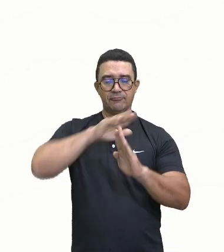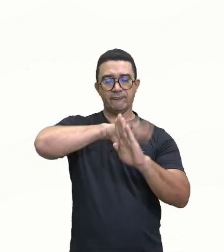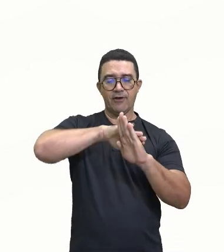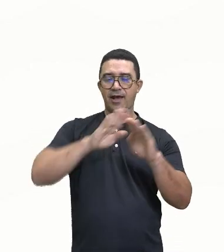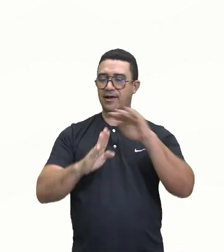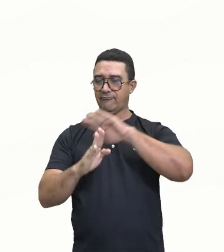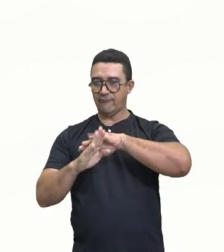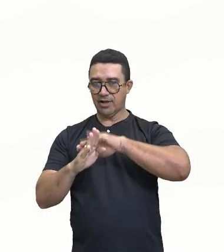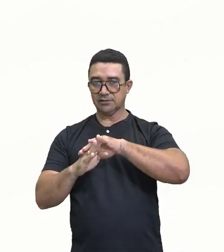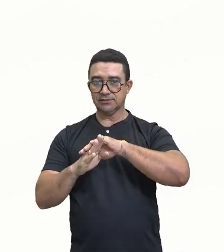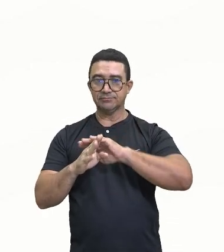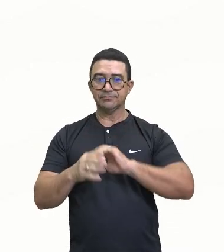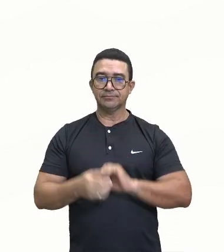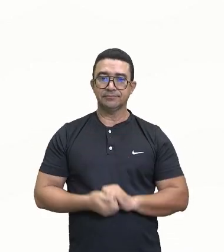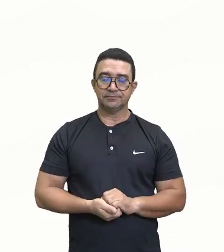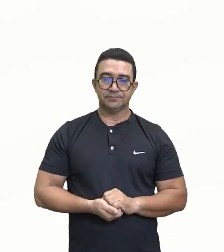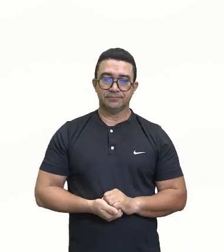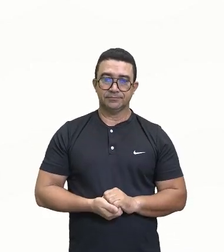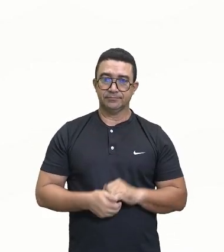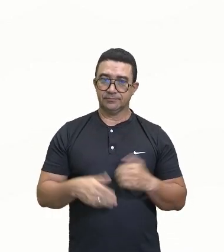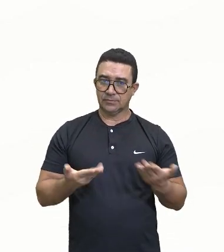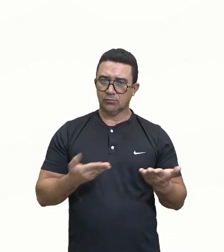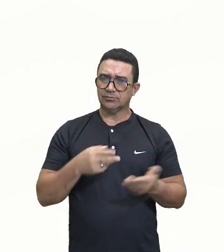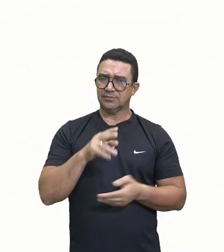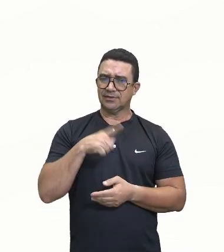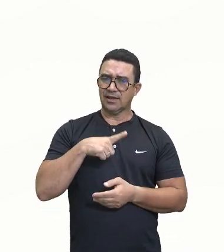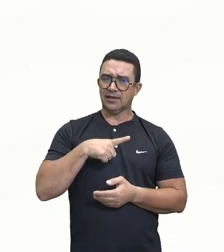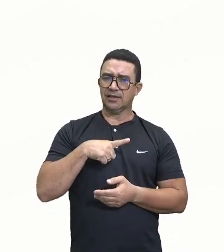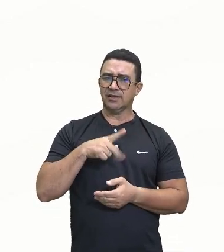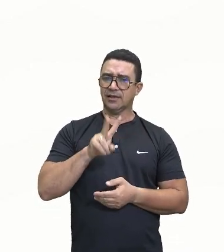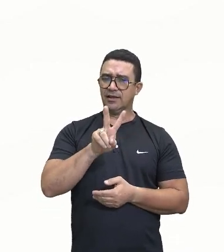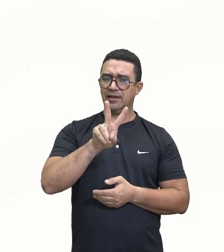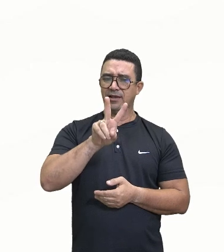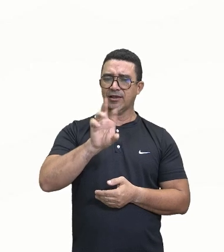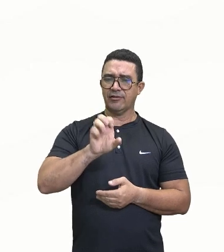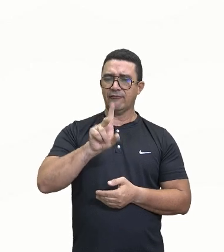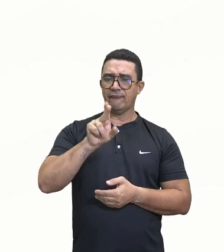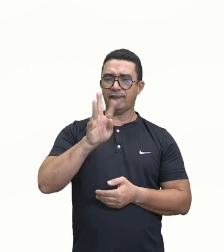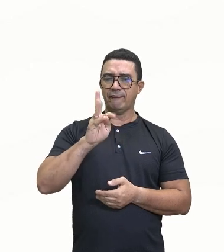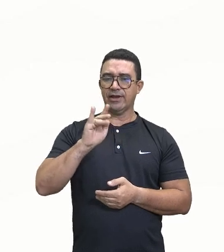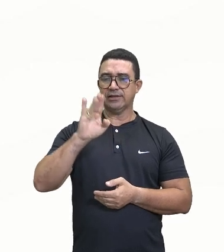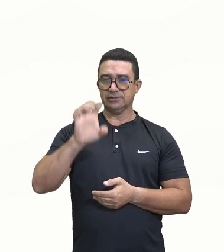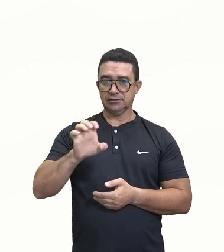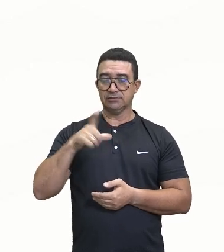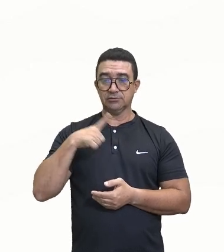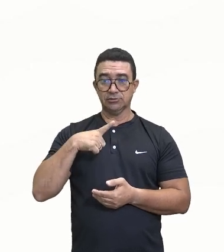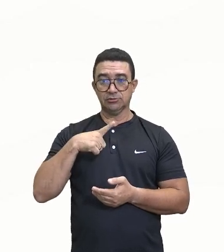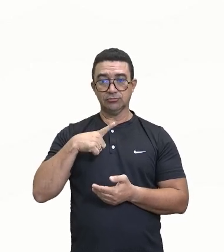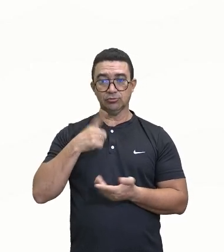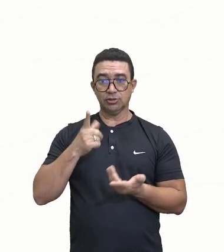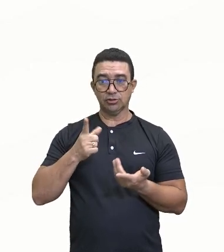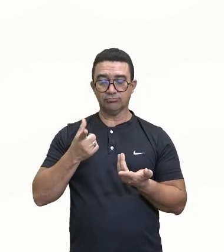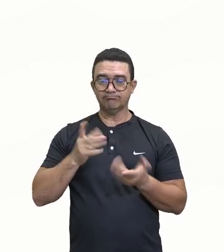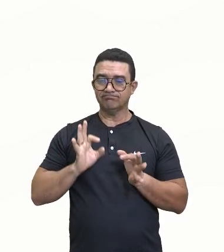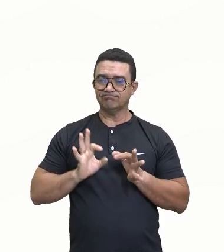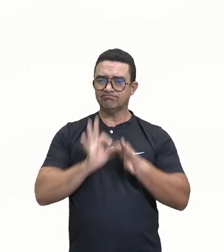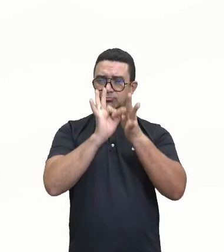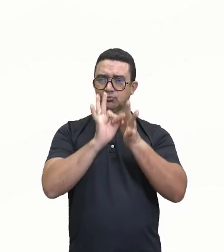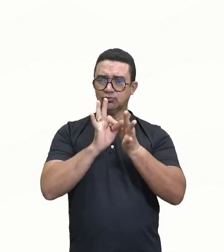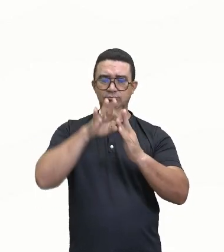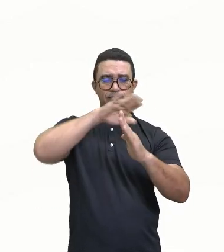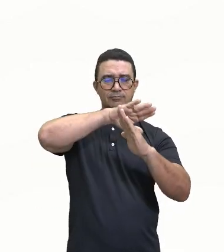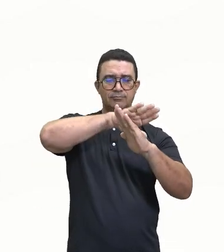Mas observe que ela tem um vértice ali que liga as faces laterais. E o que são as